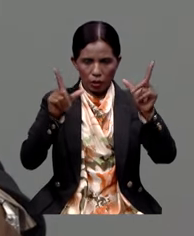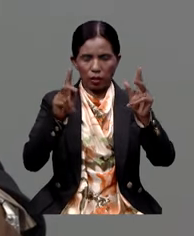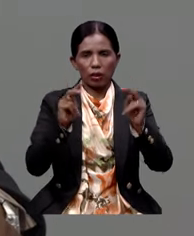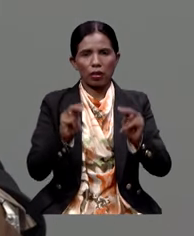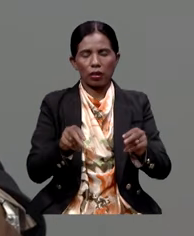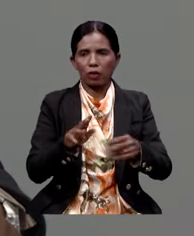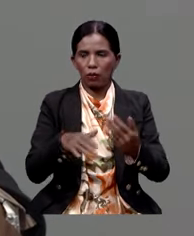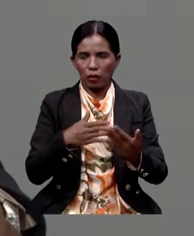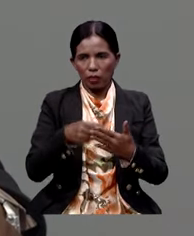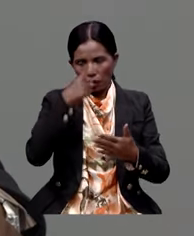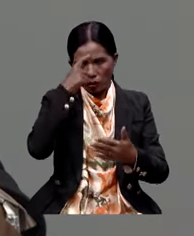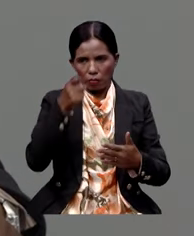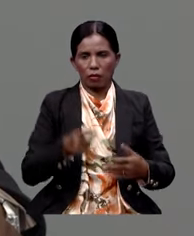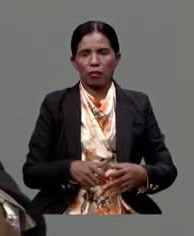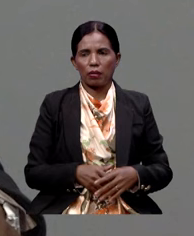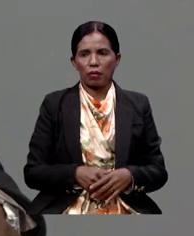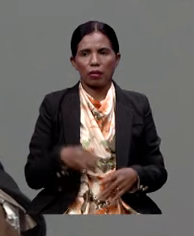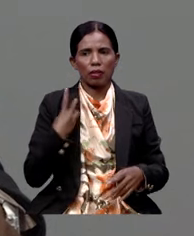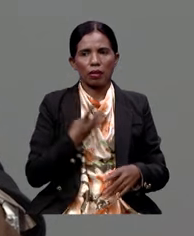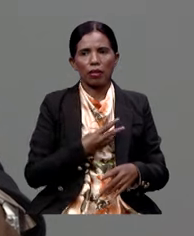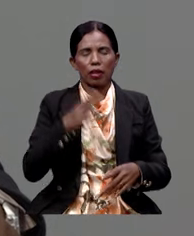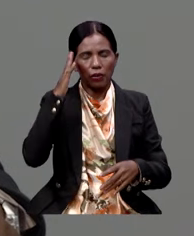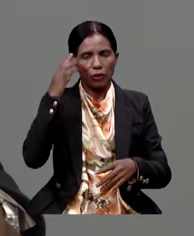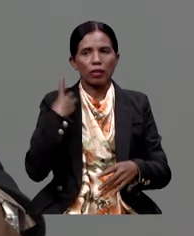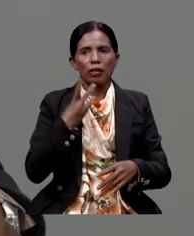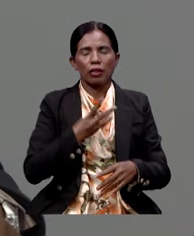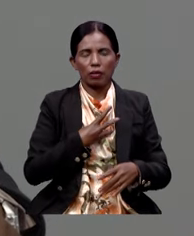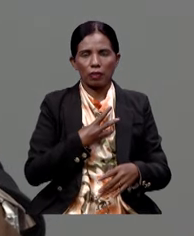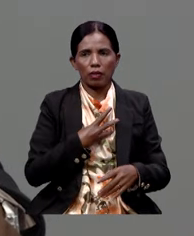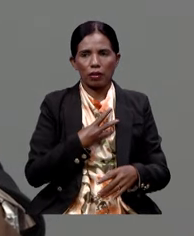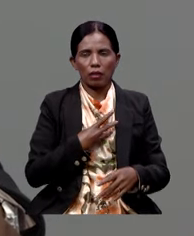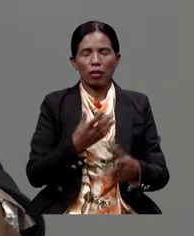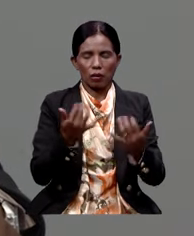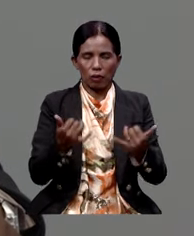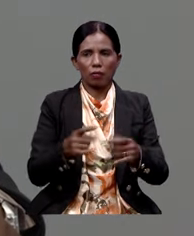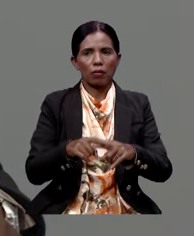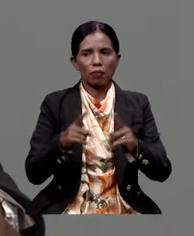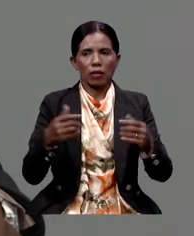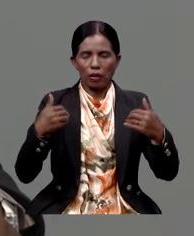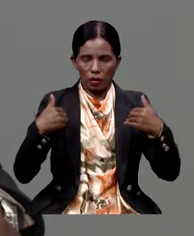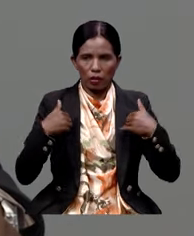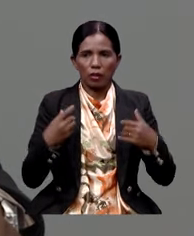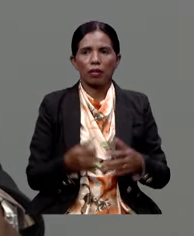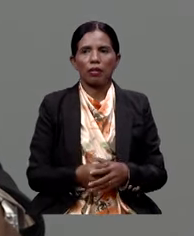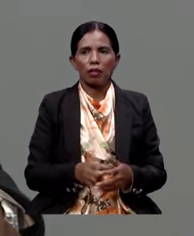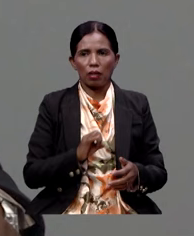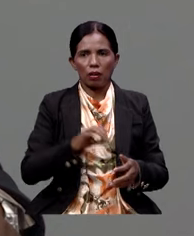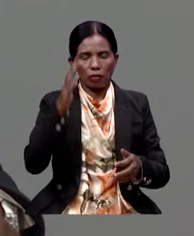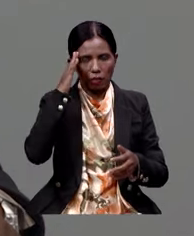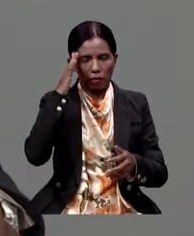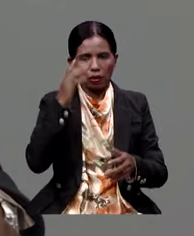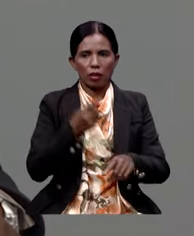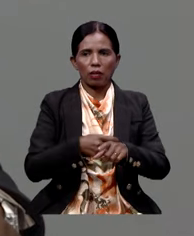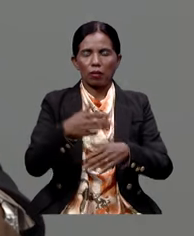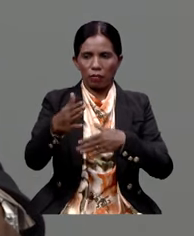outro. Também nem a e tá no engela nem a que tá ali. Tá han, mas bem agora é a solução. Há um ano e tempo